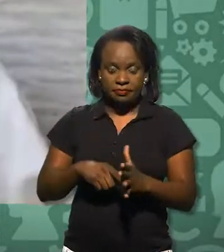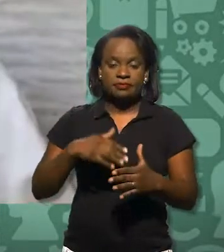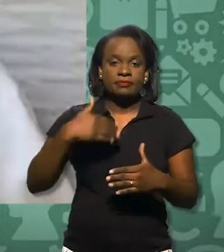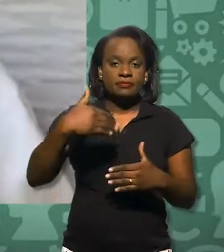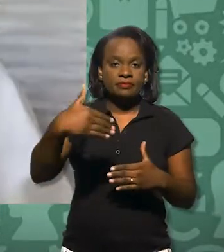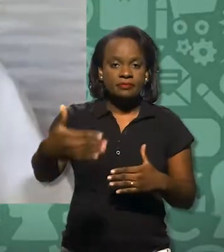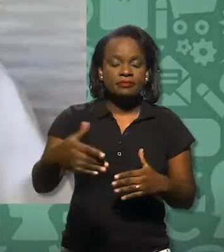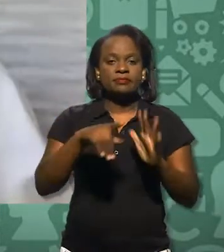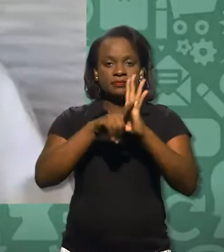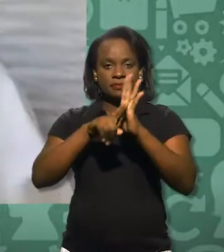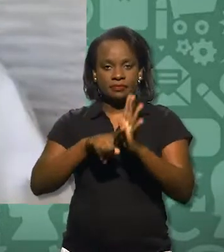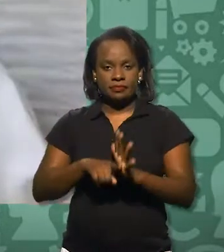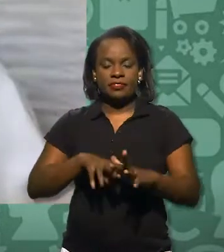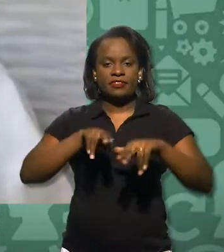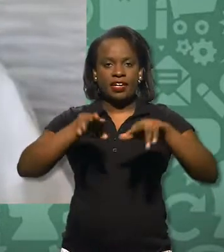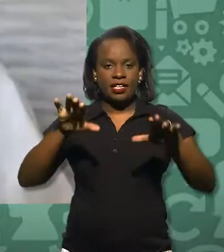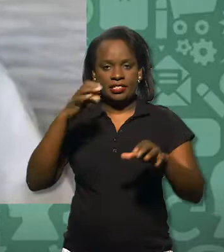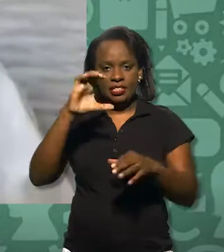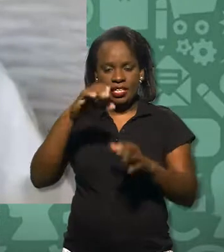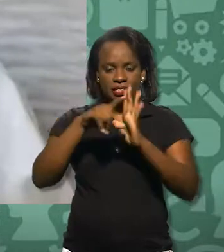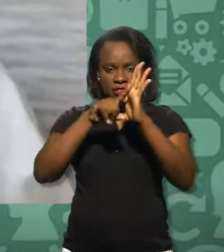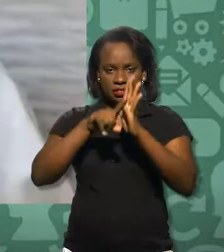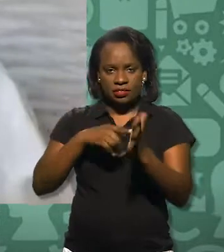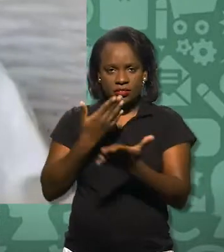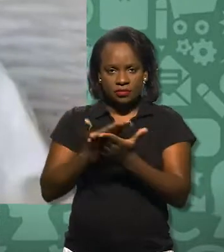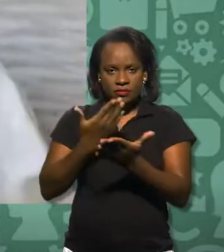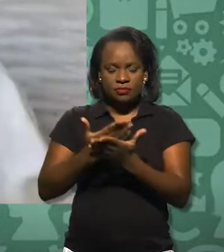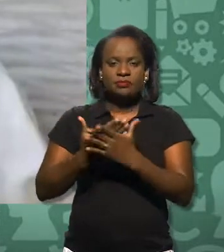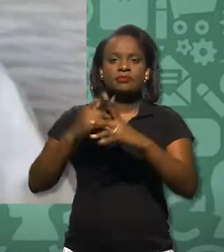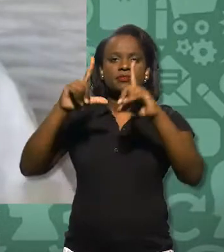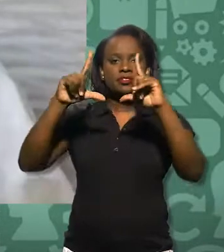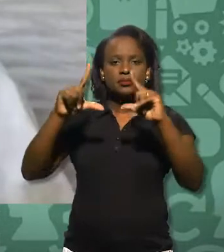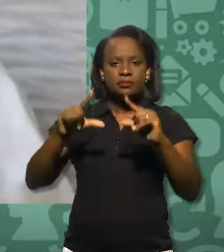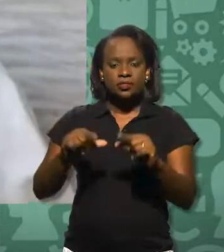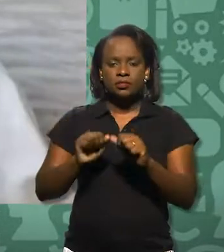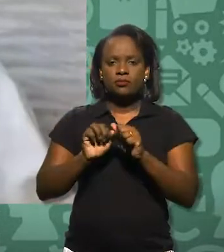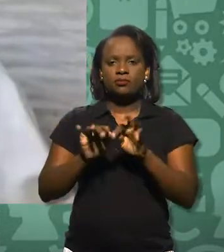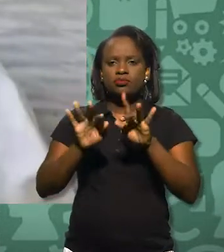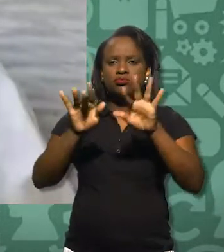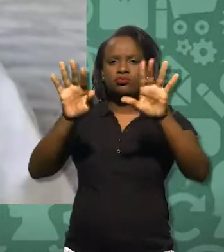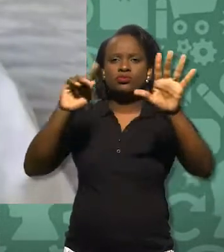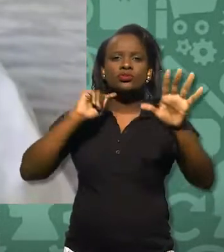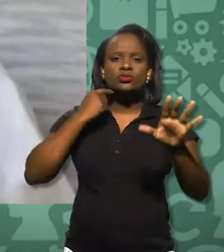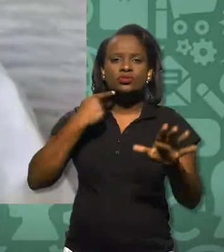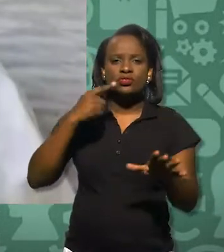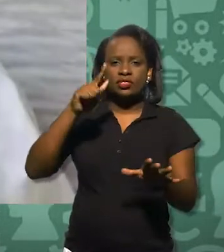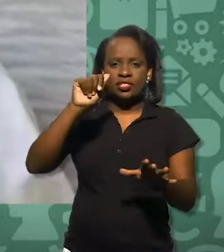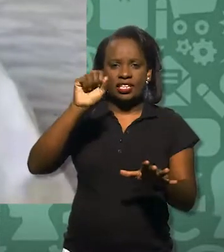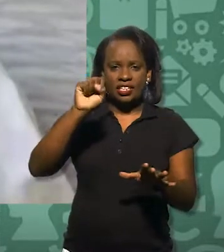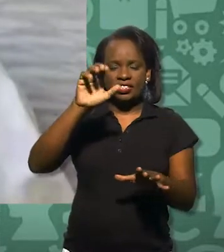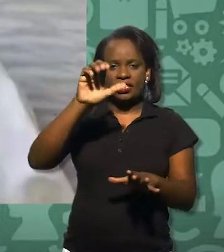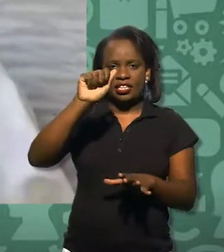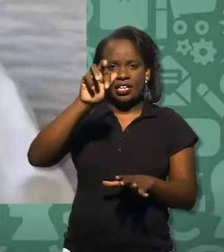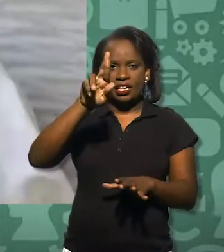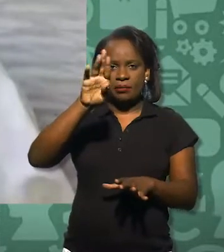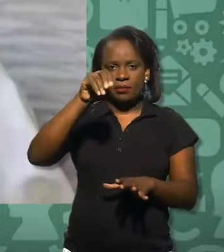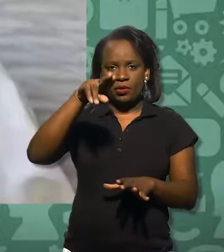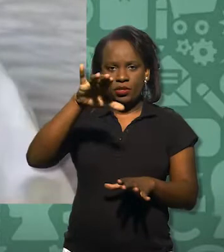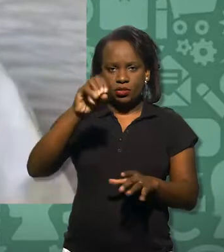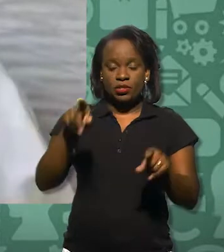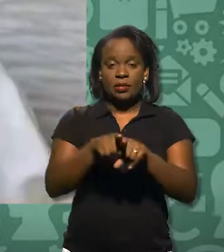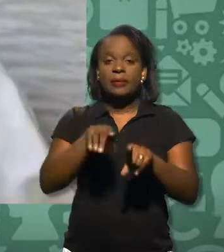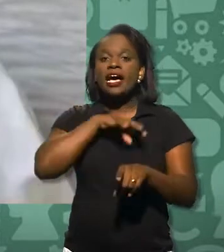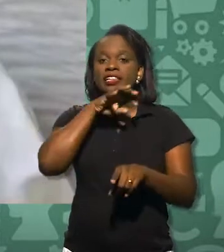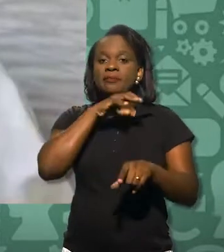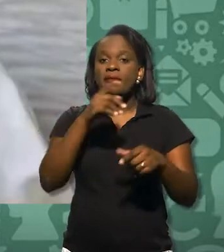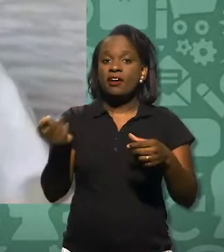Como consequência disso, pesquisas científicas apontam diminuição na emissão de gás carbônico, a volta